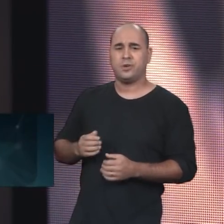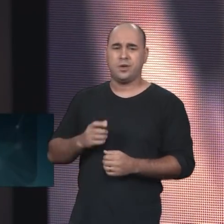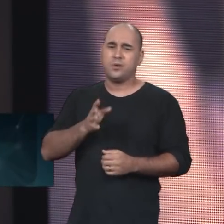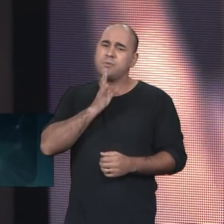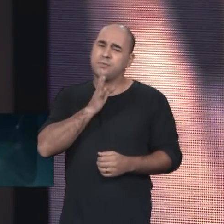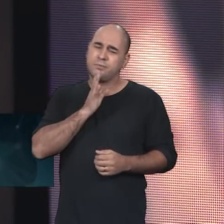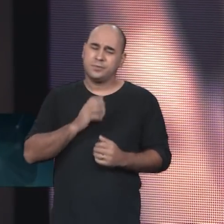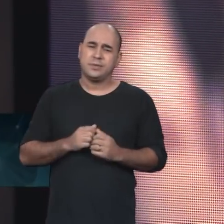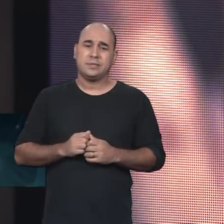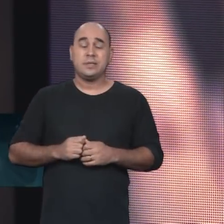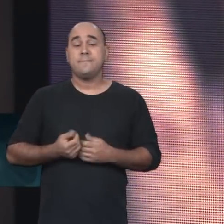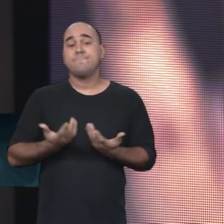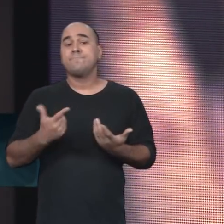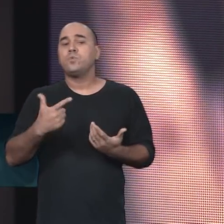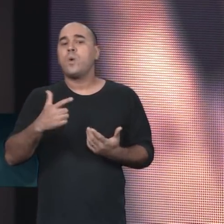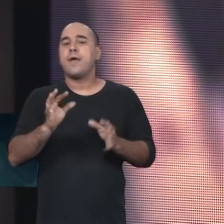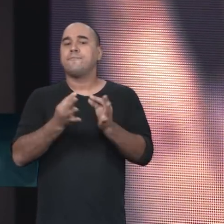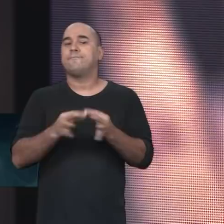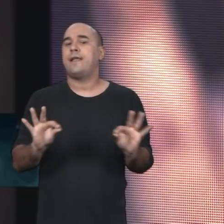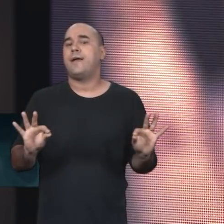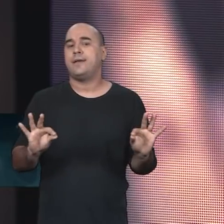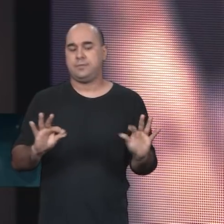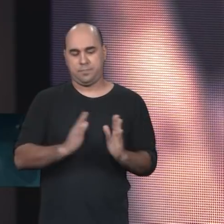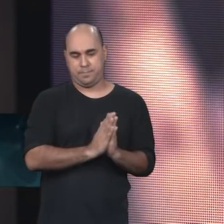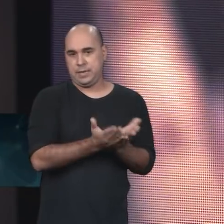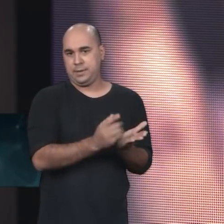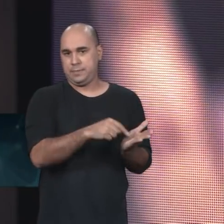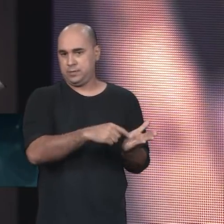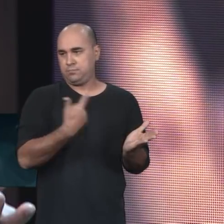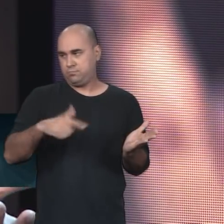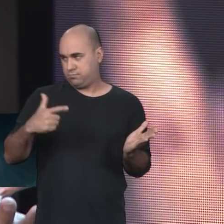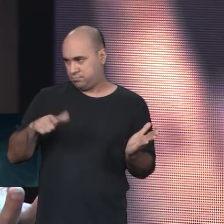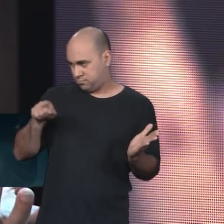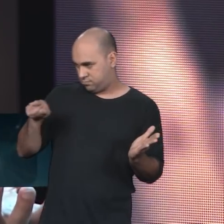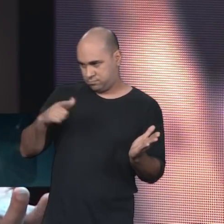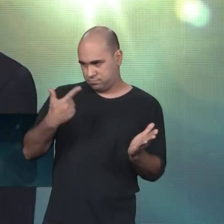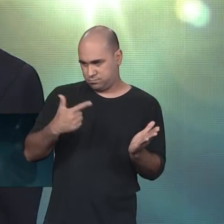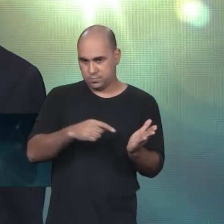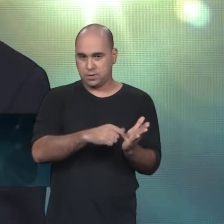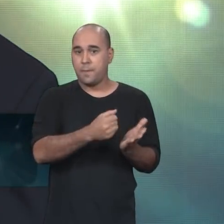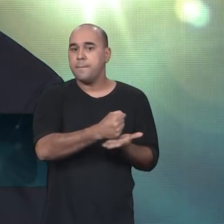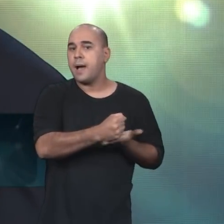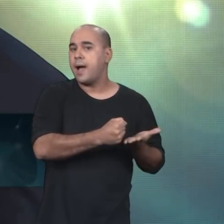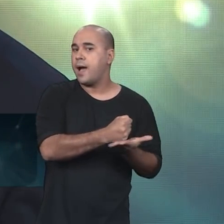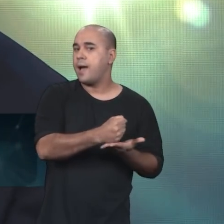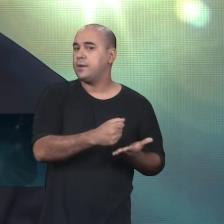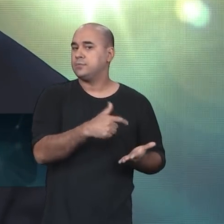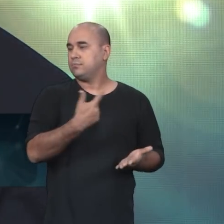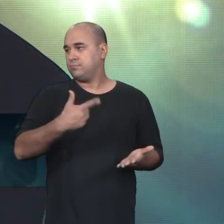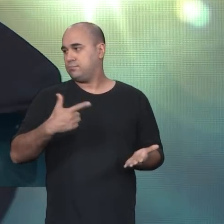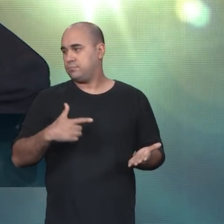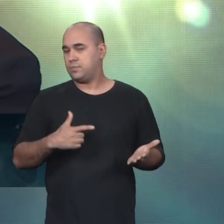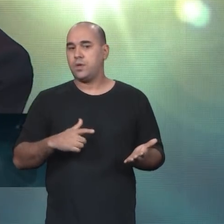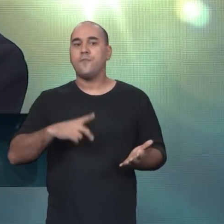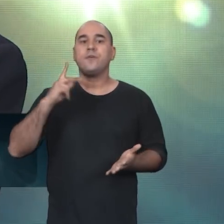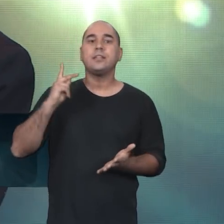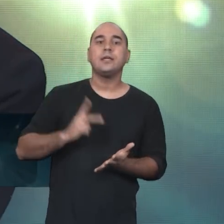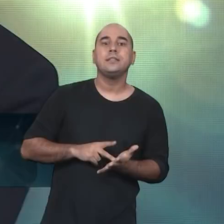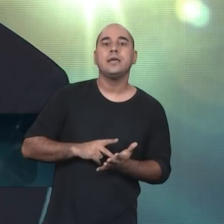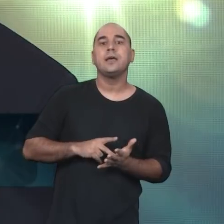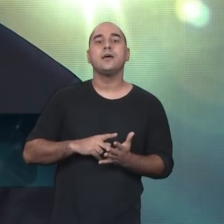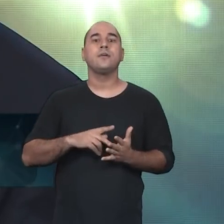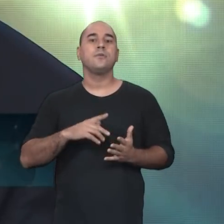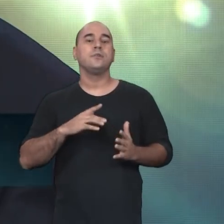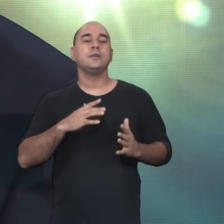primeiro lugar, isso não é uma frase bíblica. Ela não está na Bíblia e nem tem base bíblica. Essa frase, o verdadeiro cristão não pergunta por